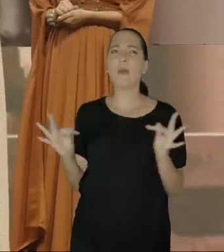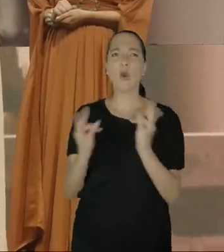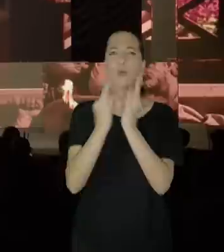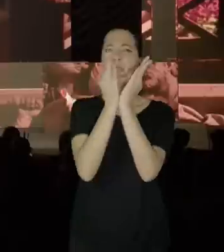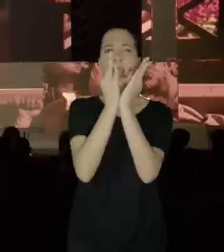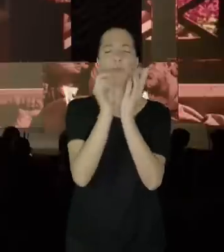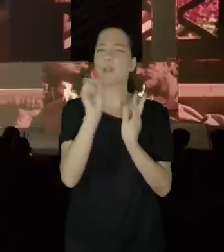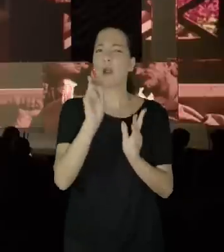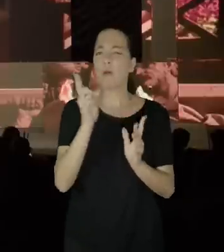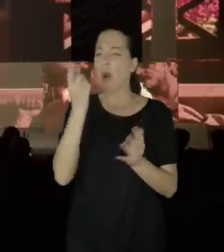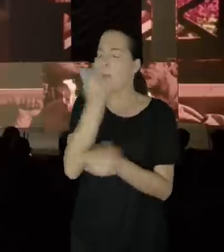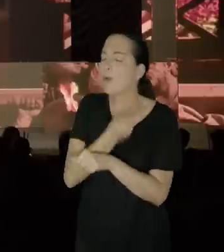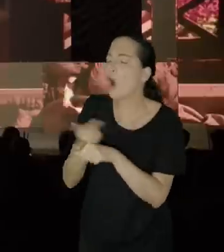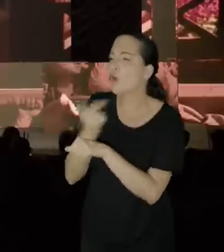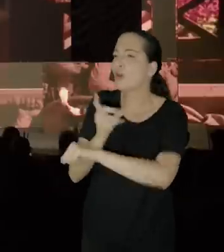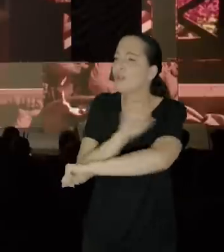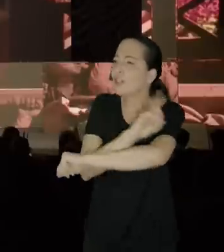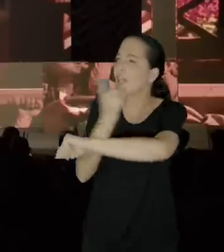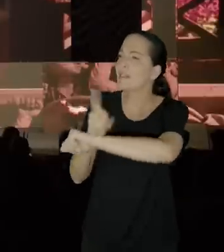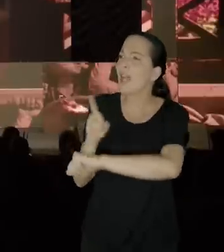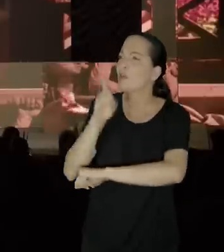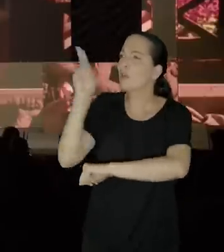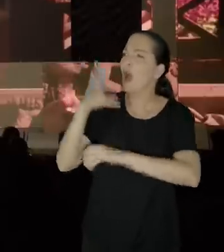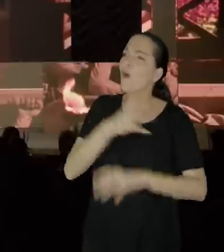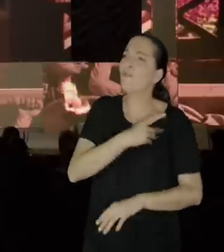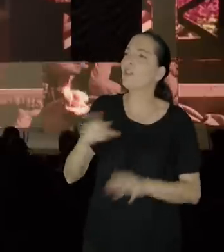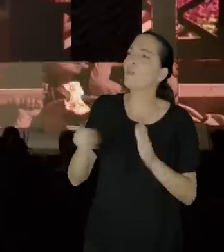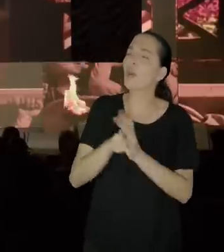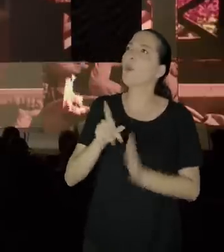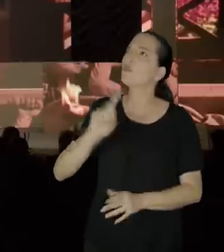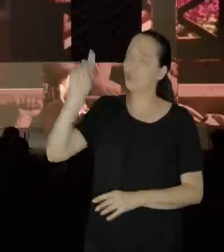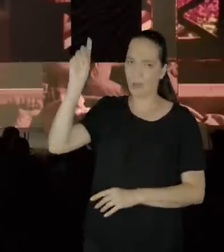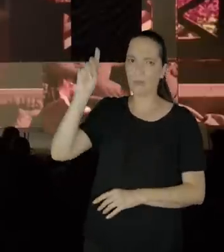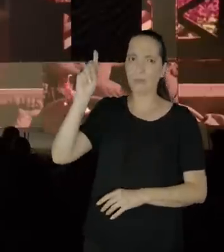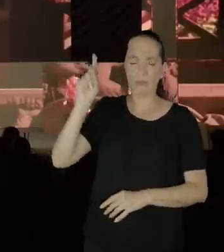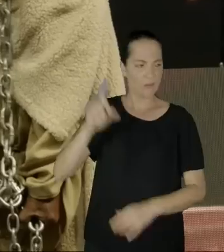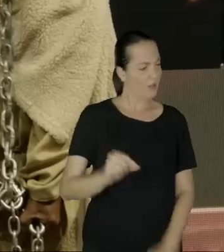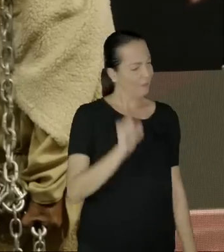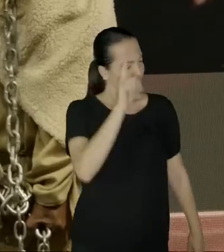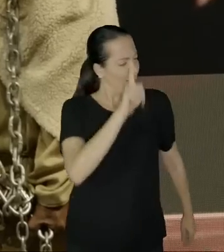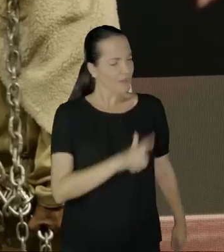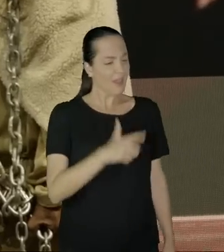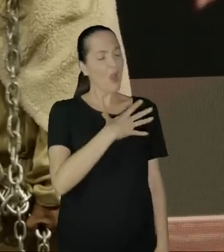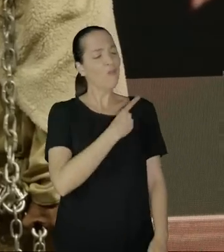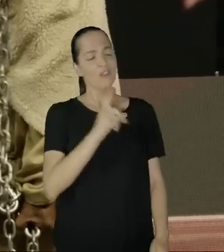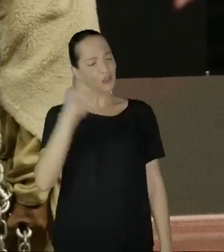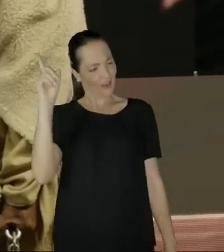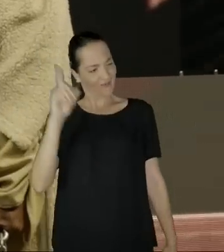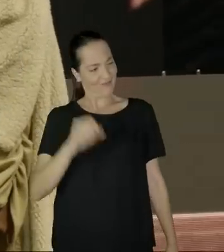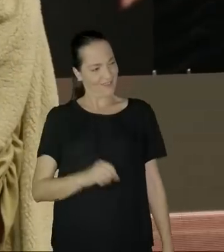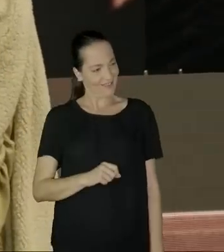e procure o Filho de Deus. Filho de Deus? Quem é ele?